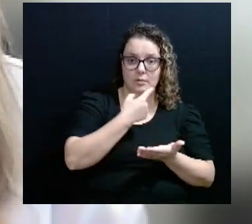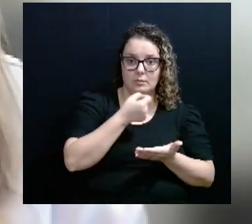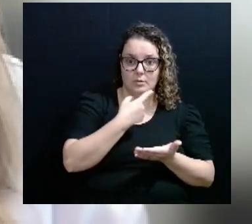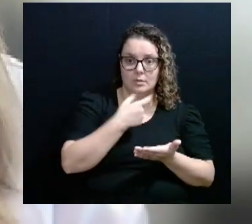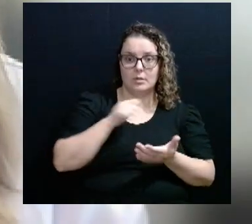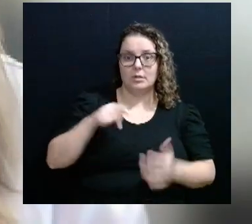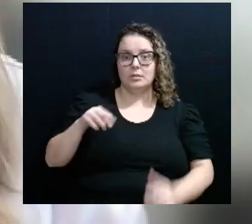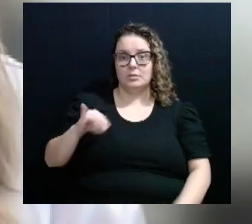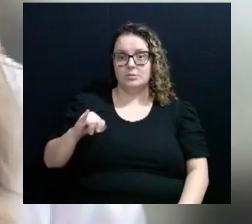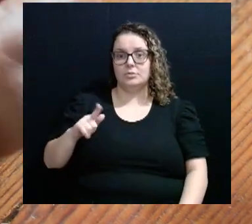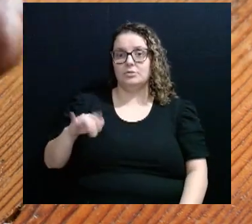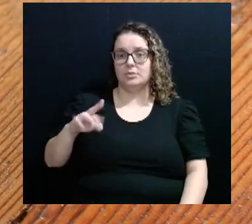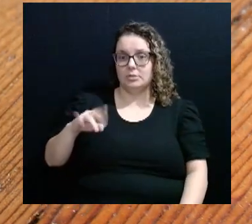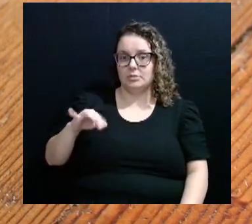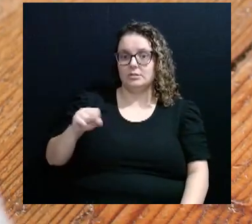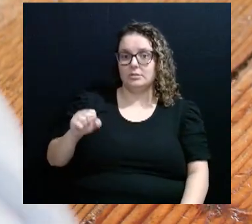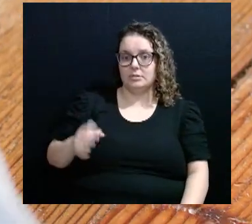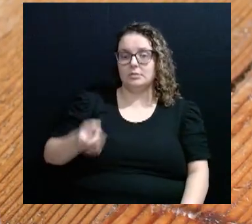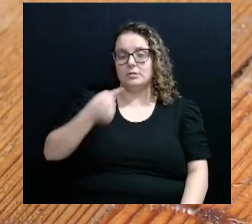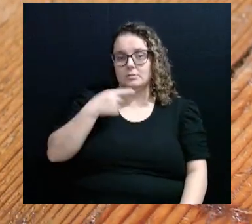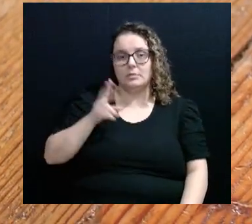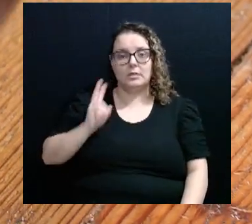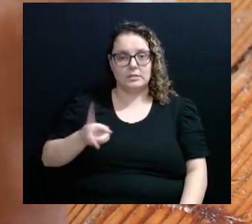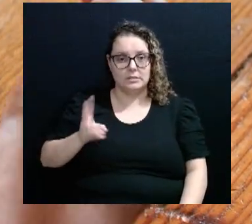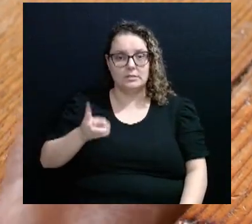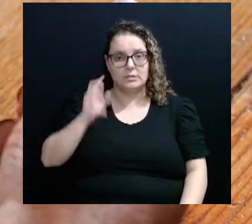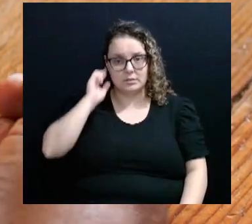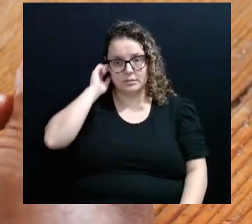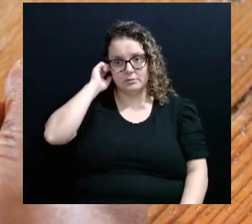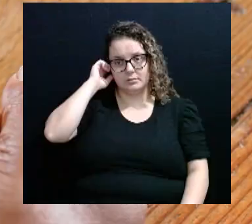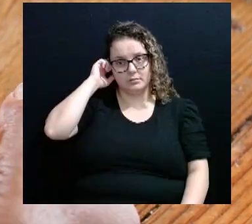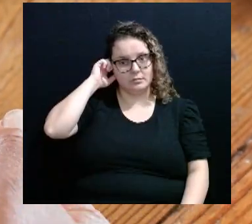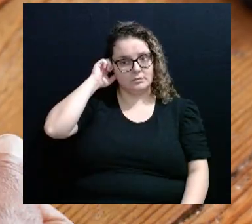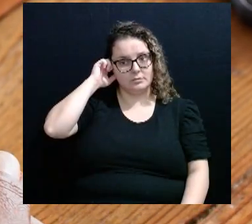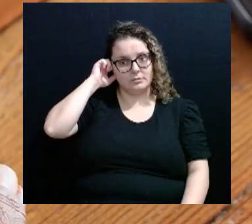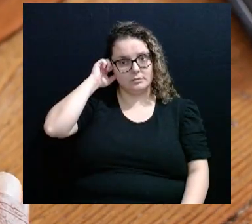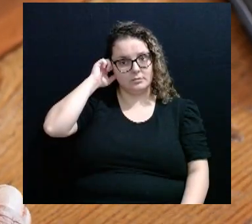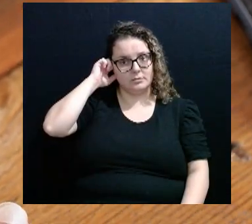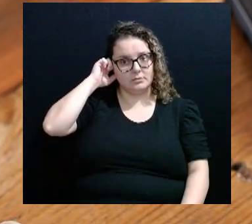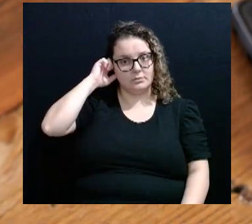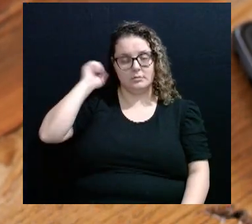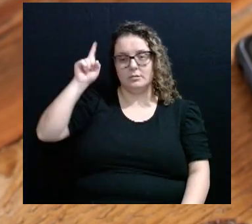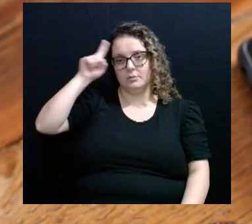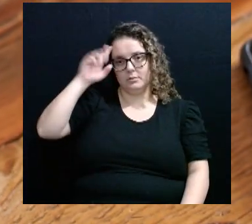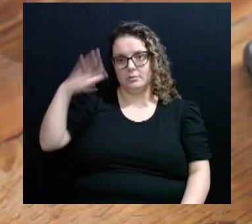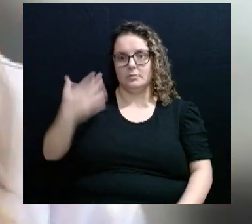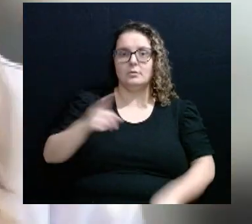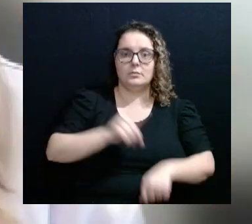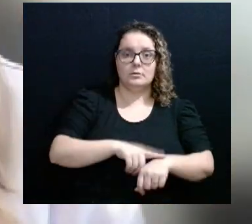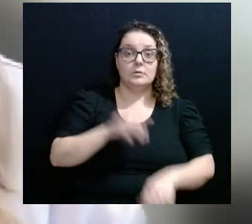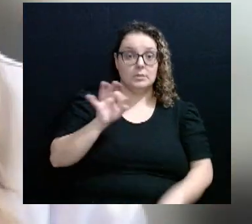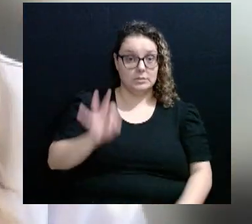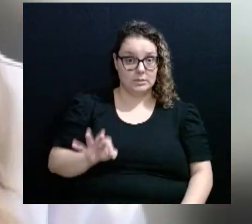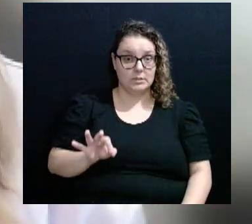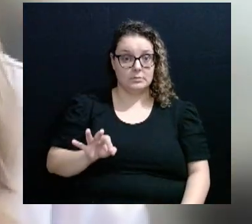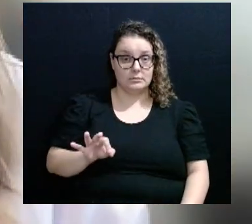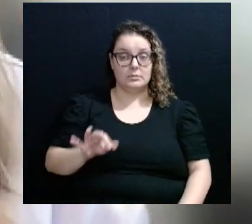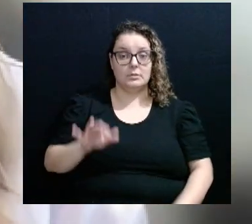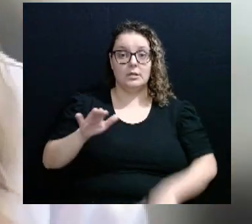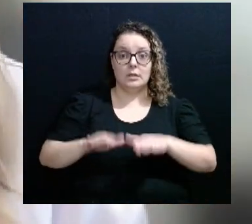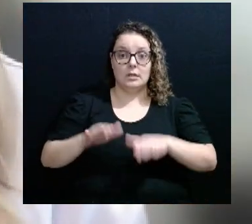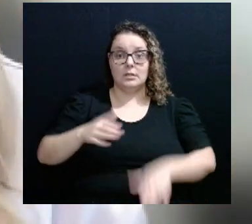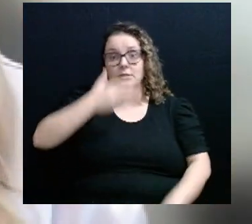fármaco anticrise, né, que a pessoa tem que tomar regularmente, todos os dias, nos horários